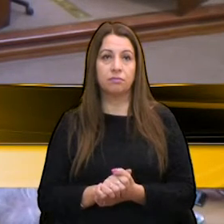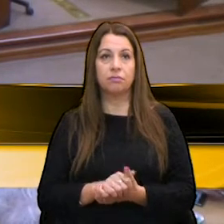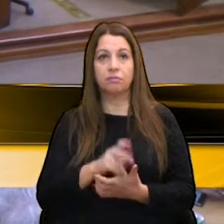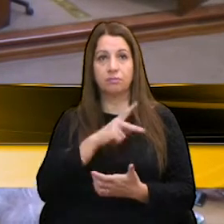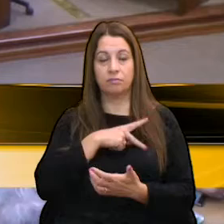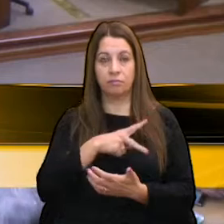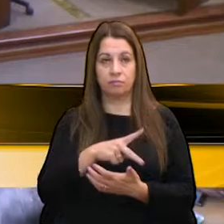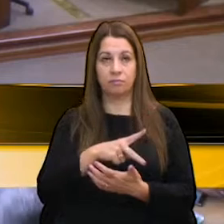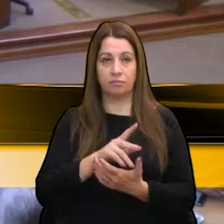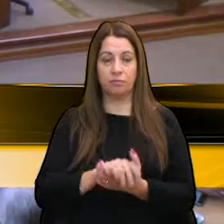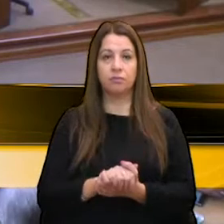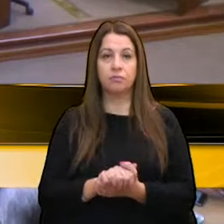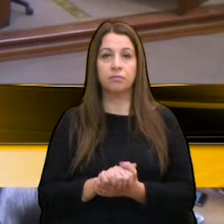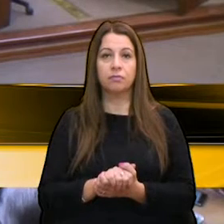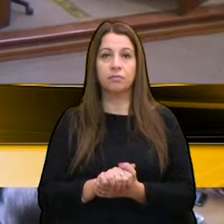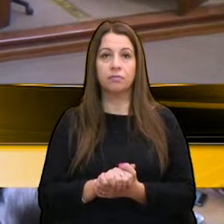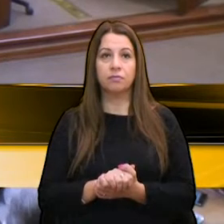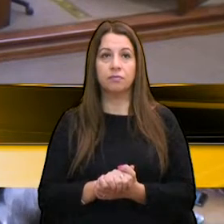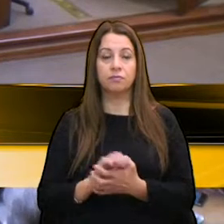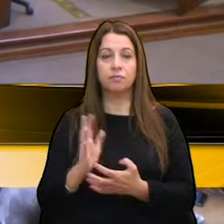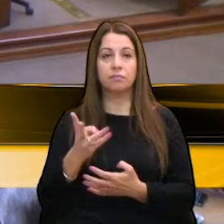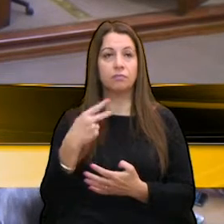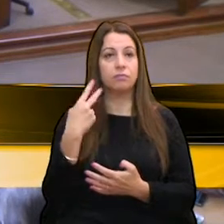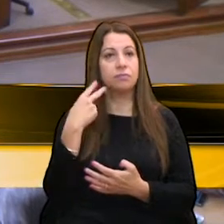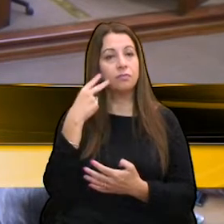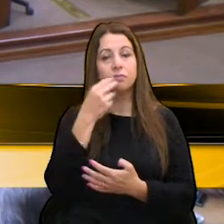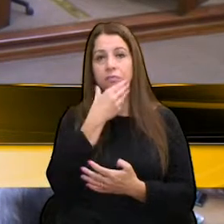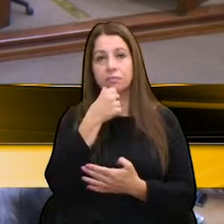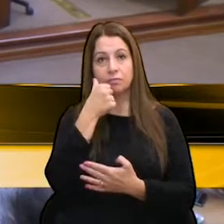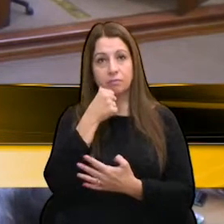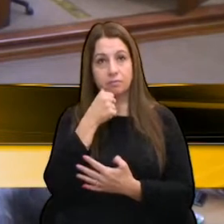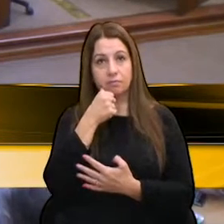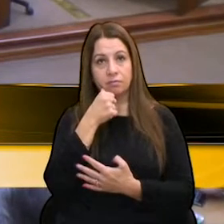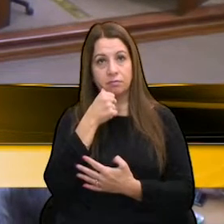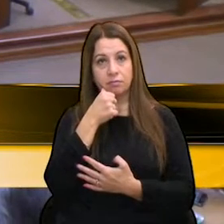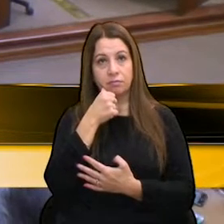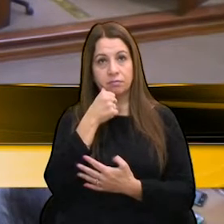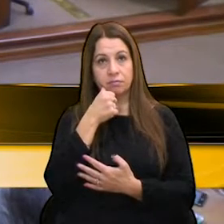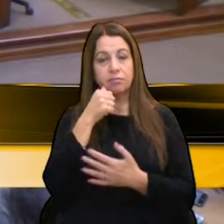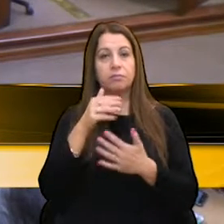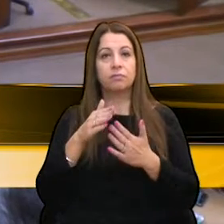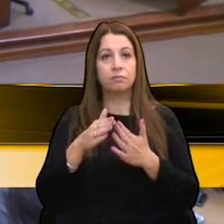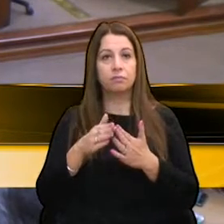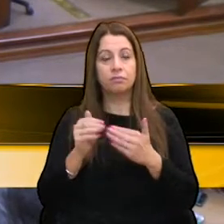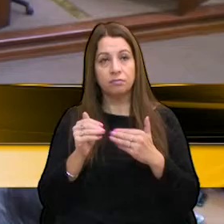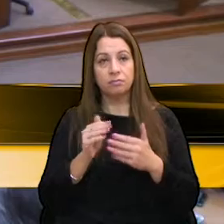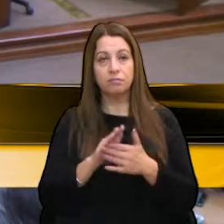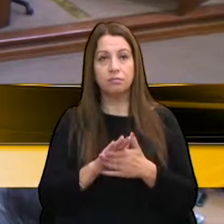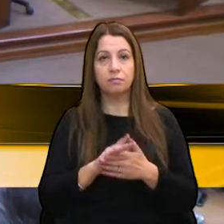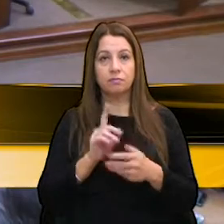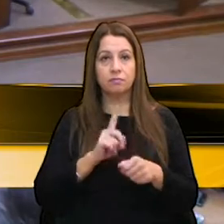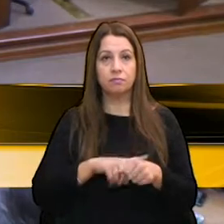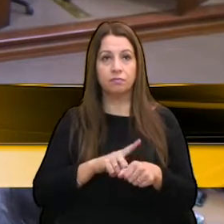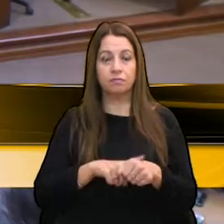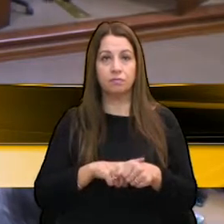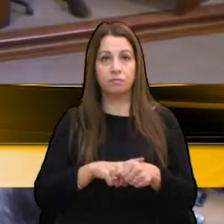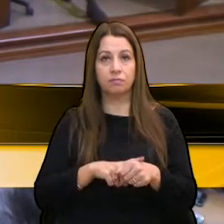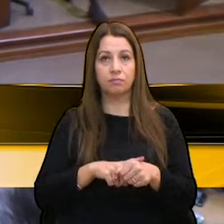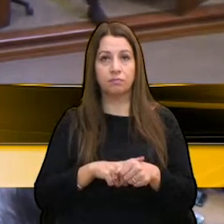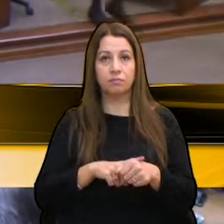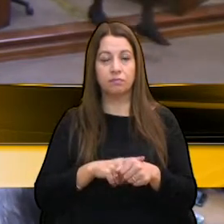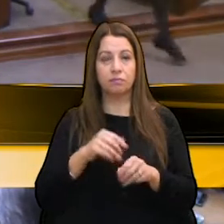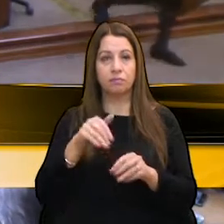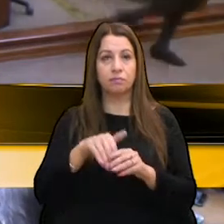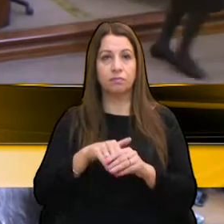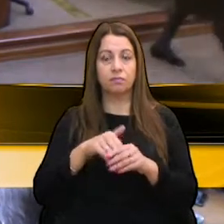Senhor presidente, senhoras e senhores vereadores, solicitei esse espaço para proferir